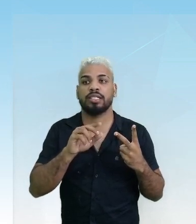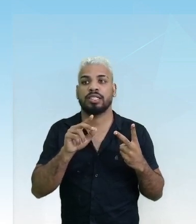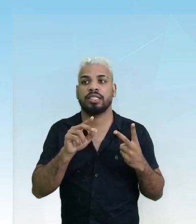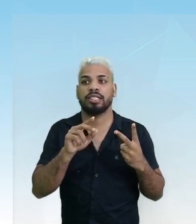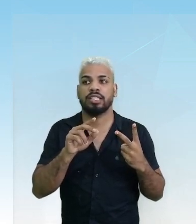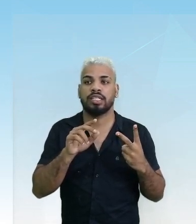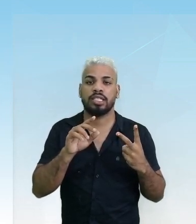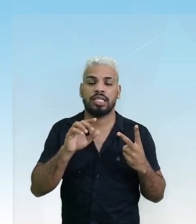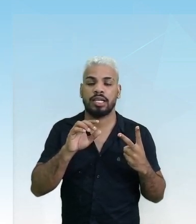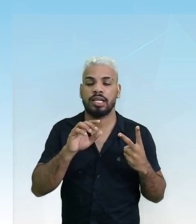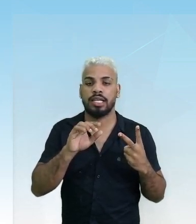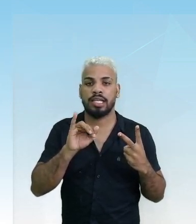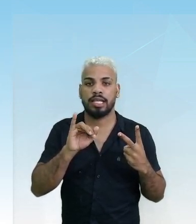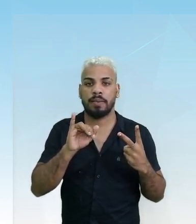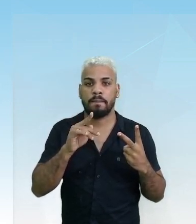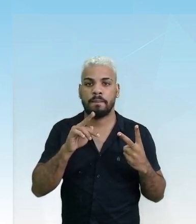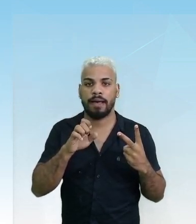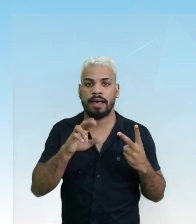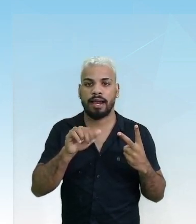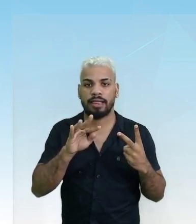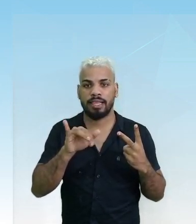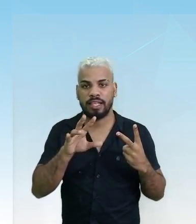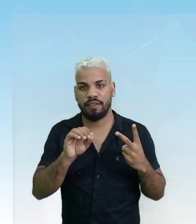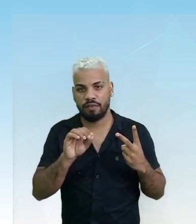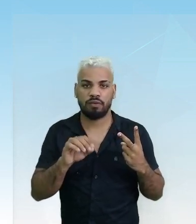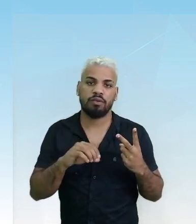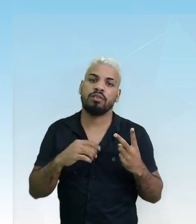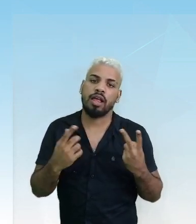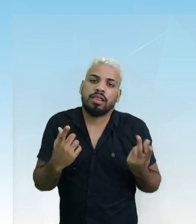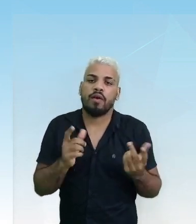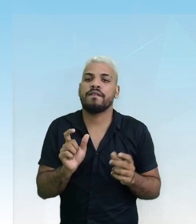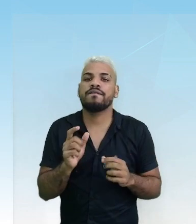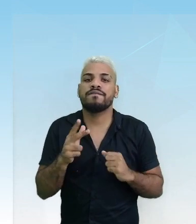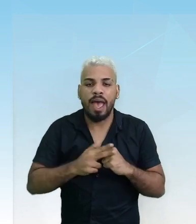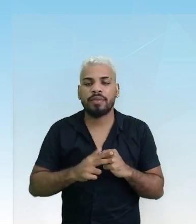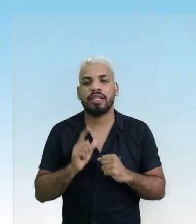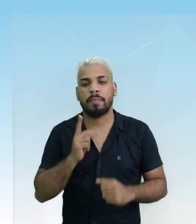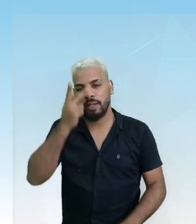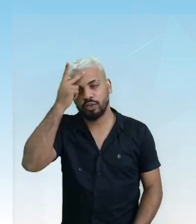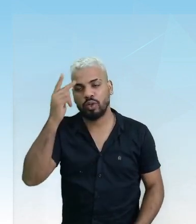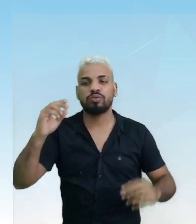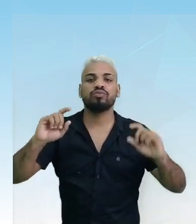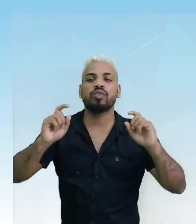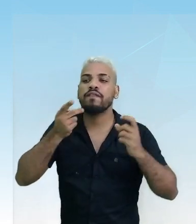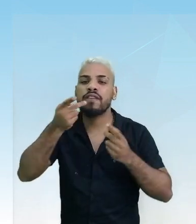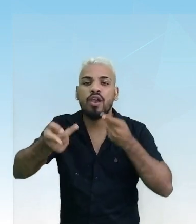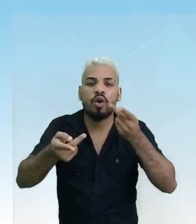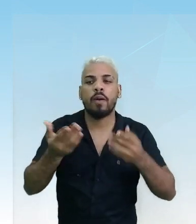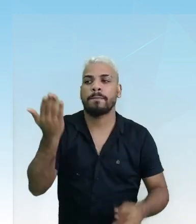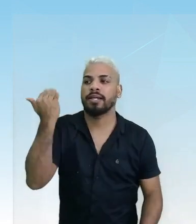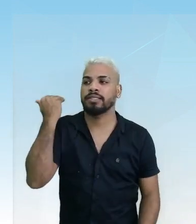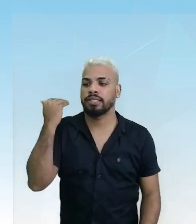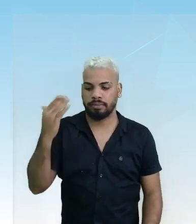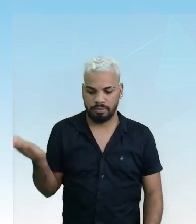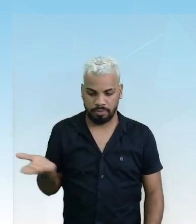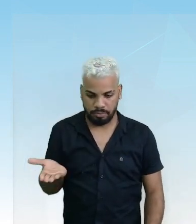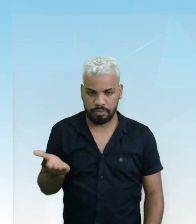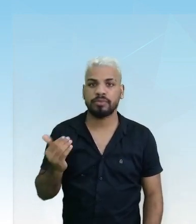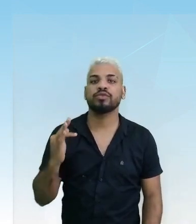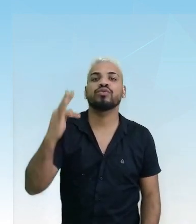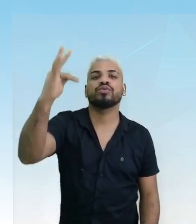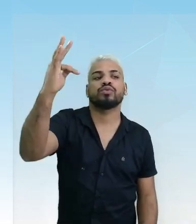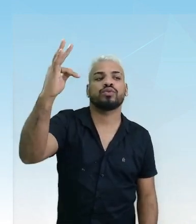o verbo, então nós temos as pessoas do discurso, o presente, o passado, o futuro. Mas nesse caso